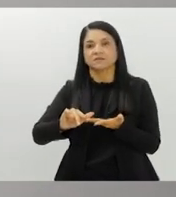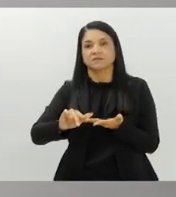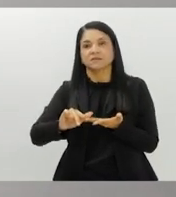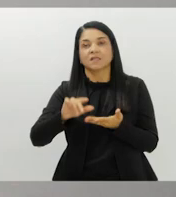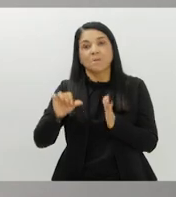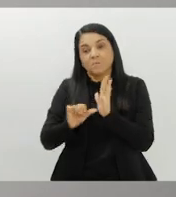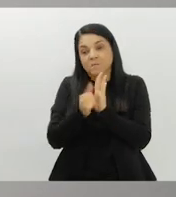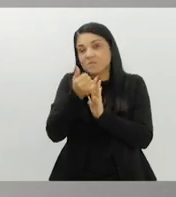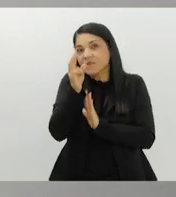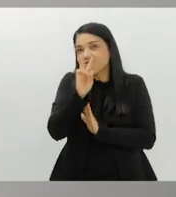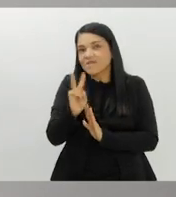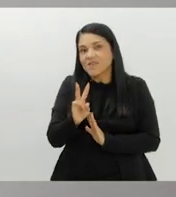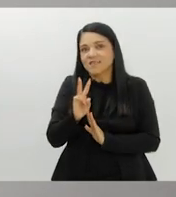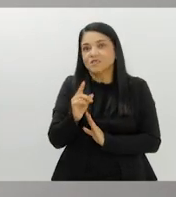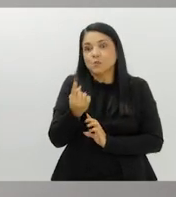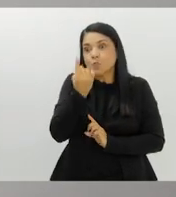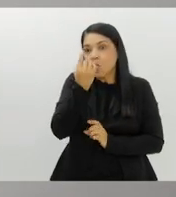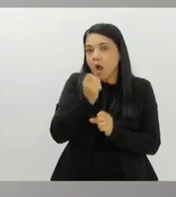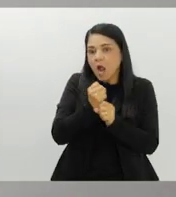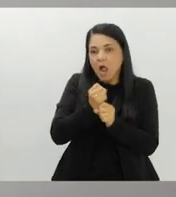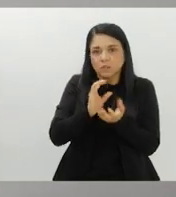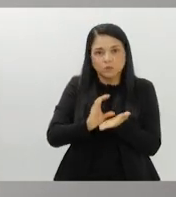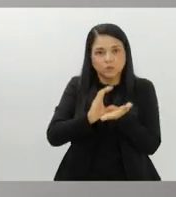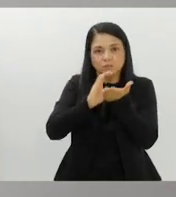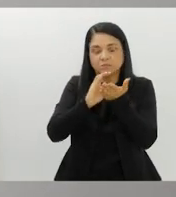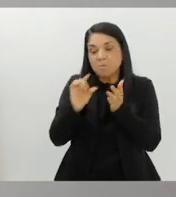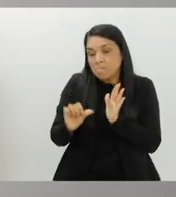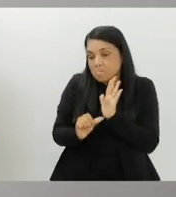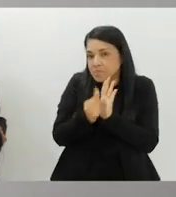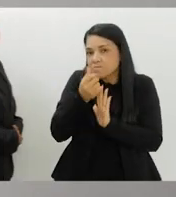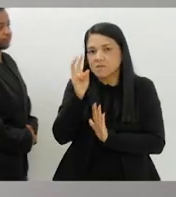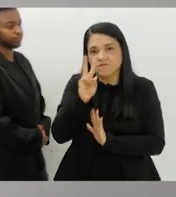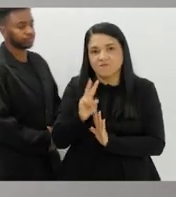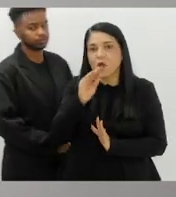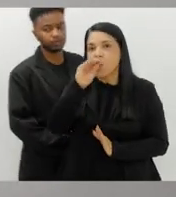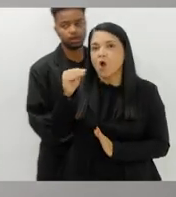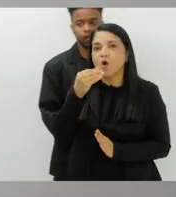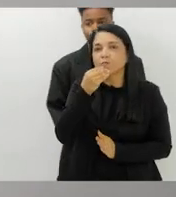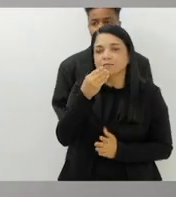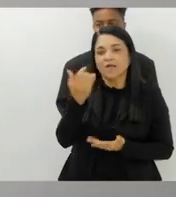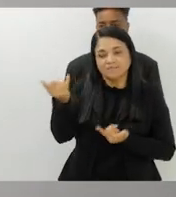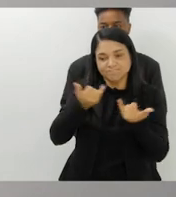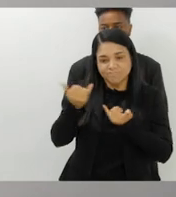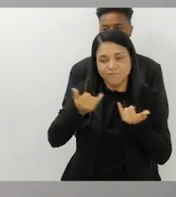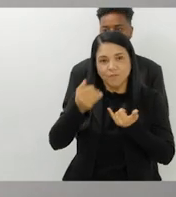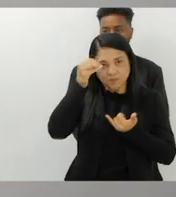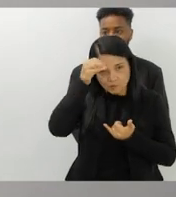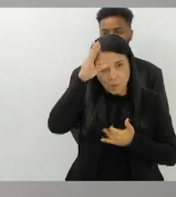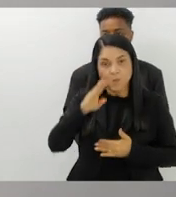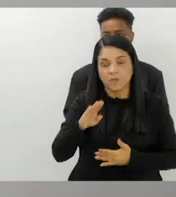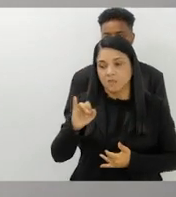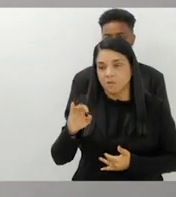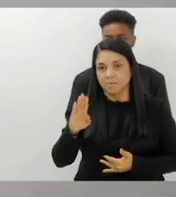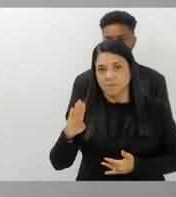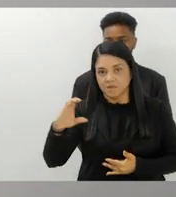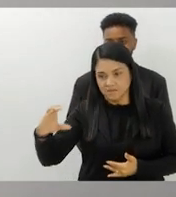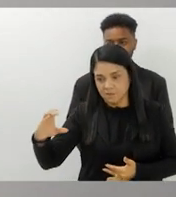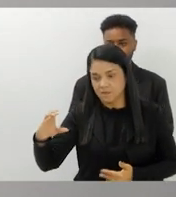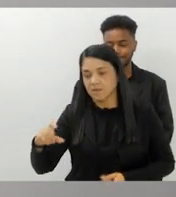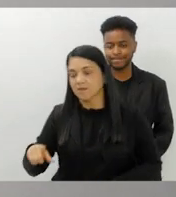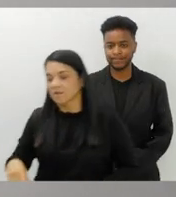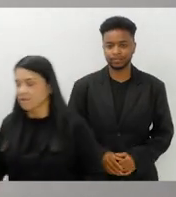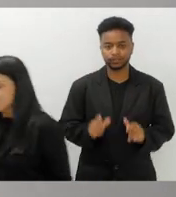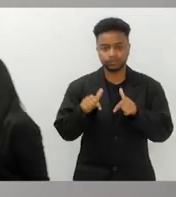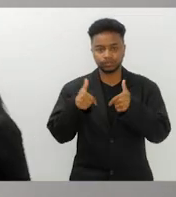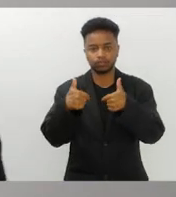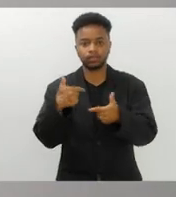foi a primeira vez, já estou há um ano nesses conselhos, e assim, a primeira vez que eu tenho a oportunidade de saber tanto que o Instituto Benjamin Constant realiza